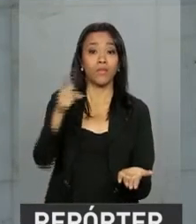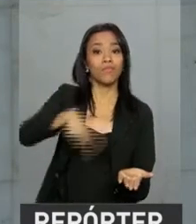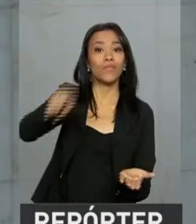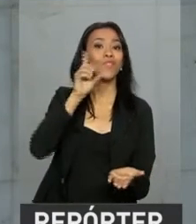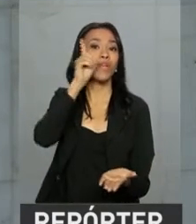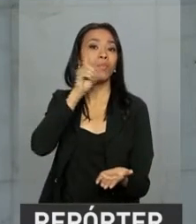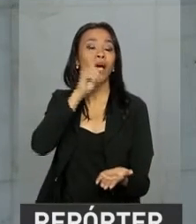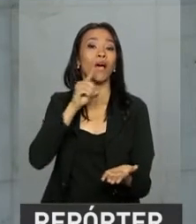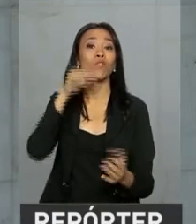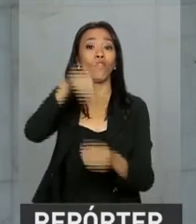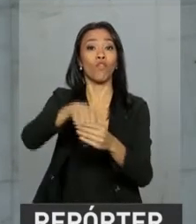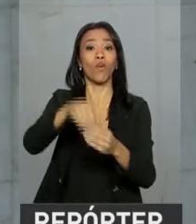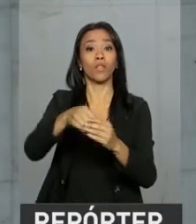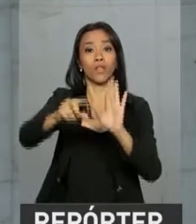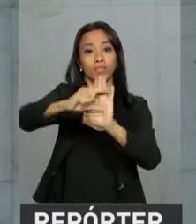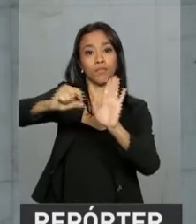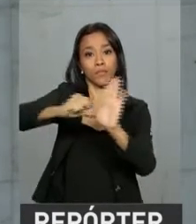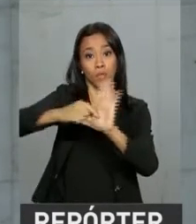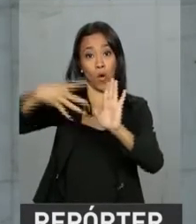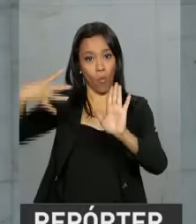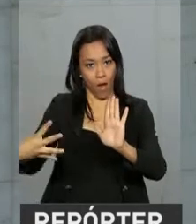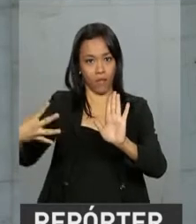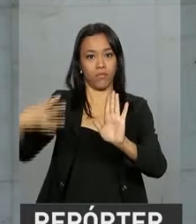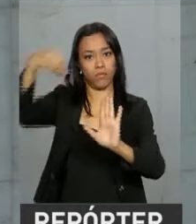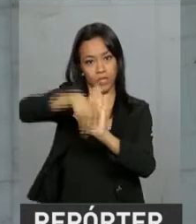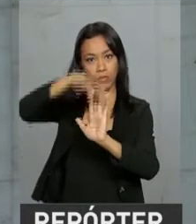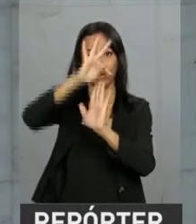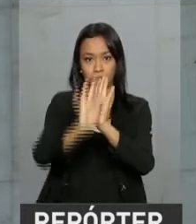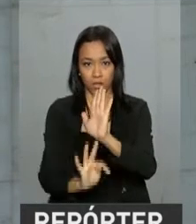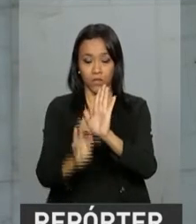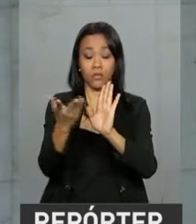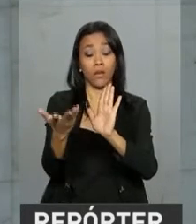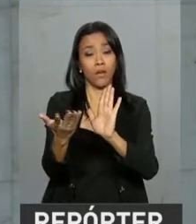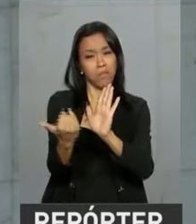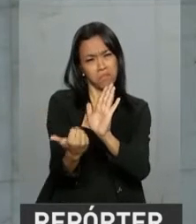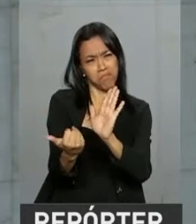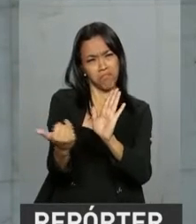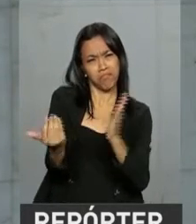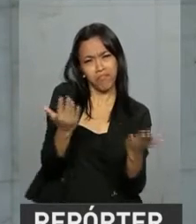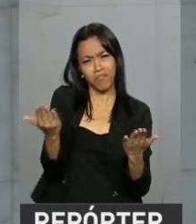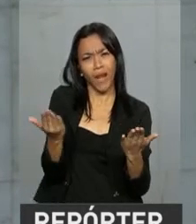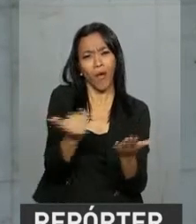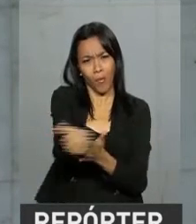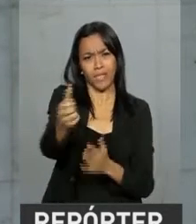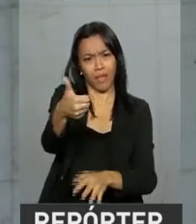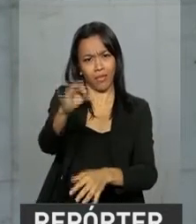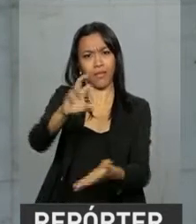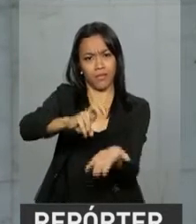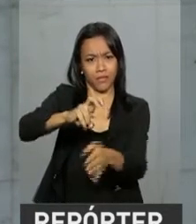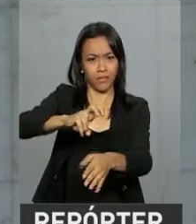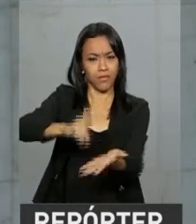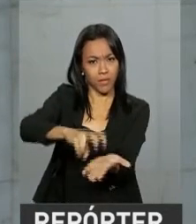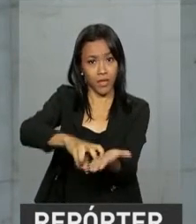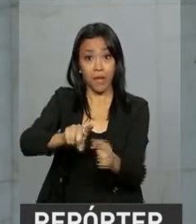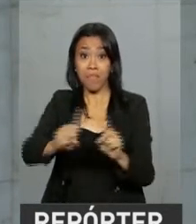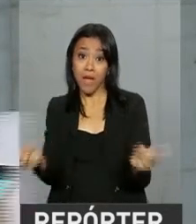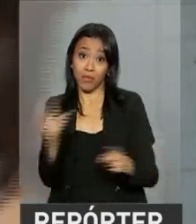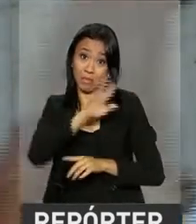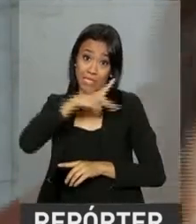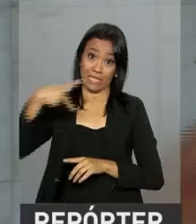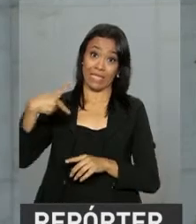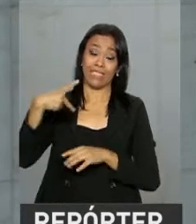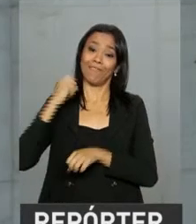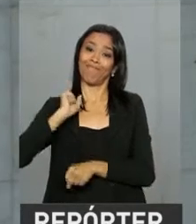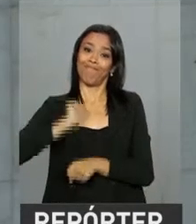destaques que ficaram pendentes a votação estava prevista para começar às 10 horas da manhã mas o presidente da casa rodrigo maia